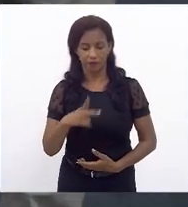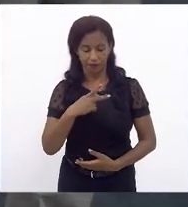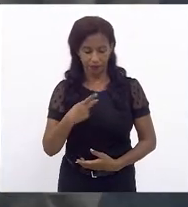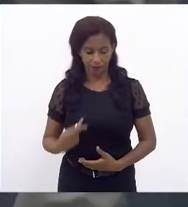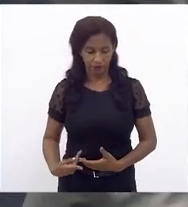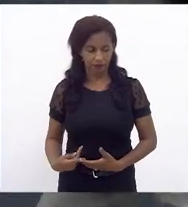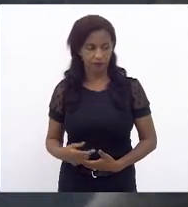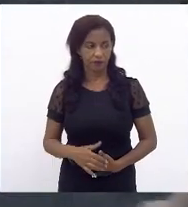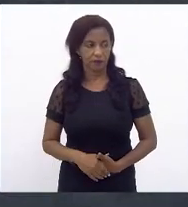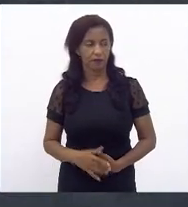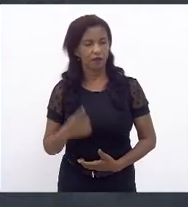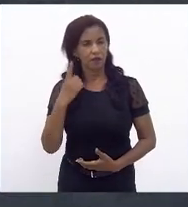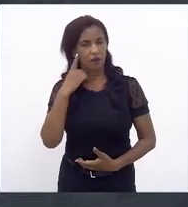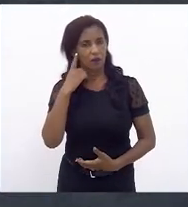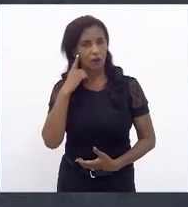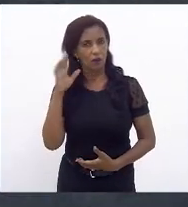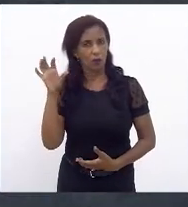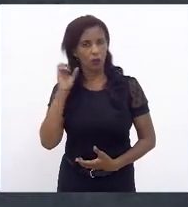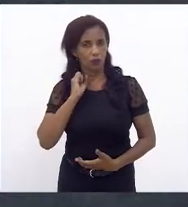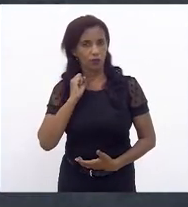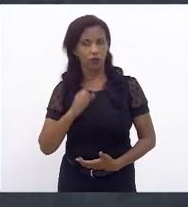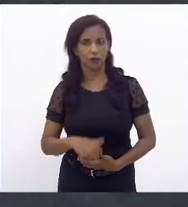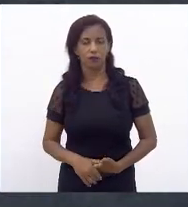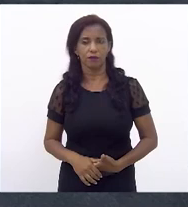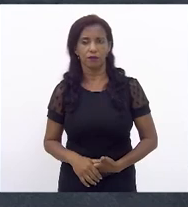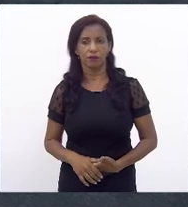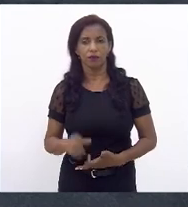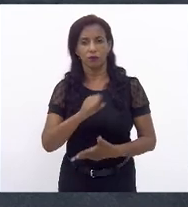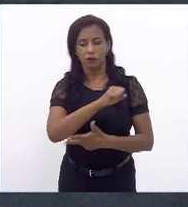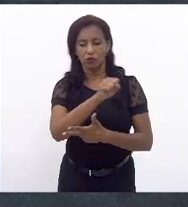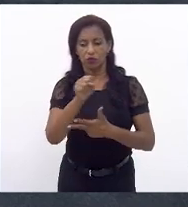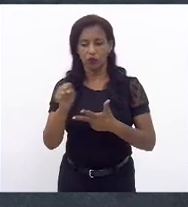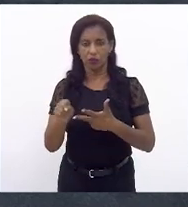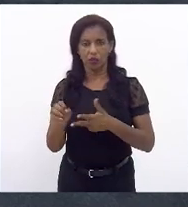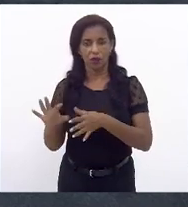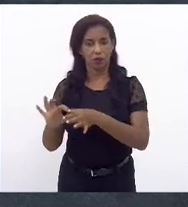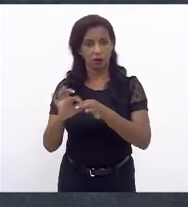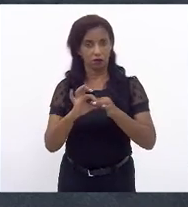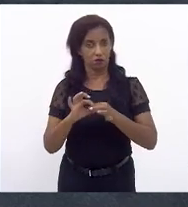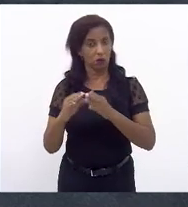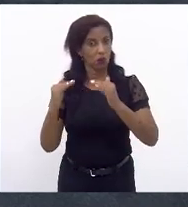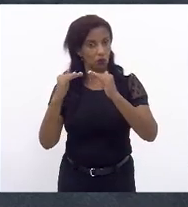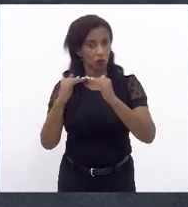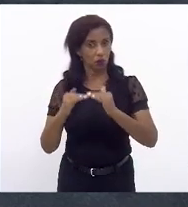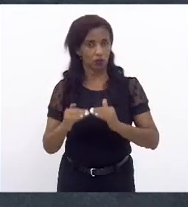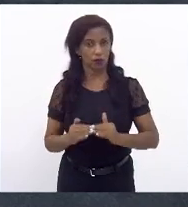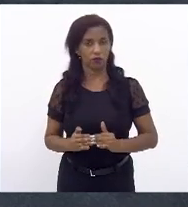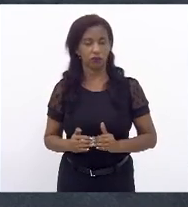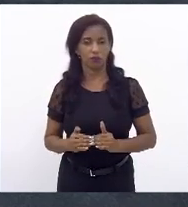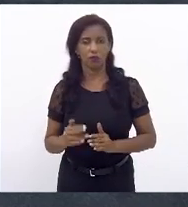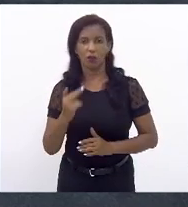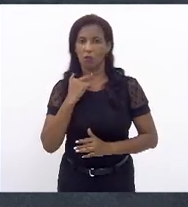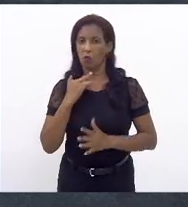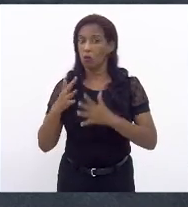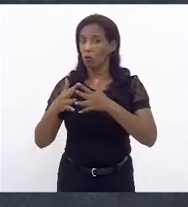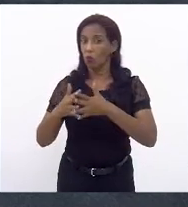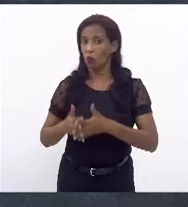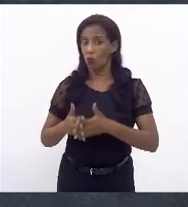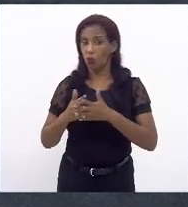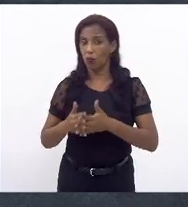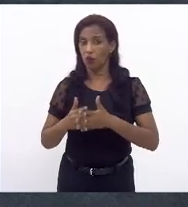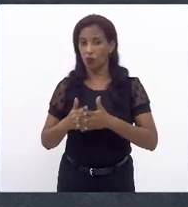Presidente, eu escutei aqui que os poderes têm que ser harmônicos. Concordo. Mas não podemos confundir harmonia